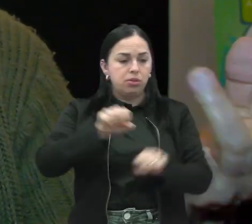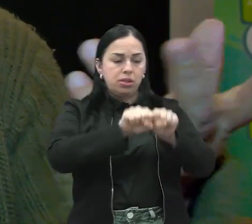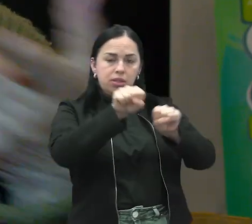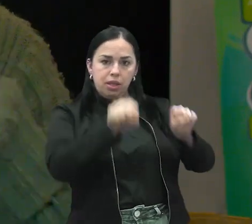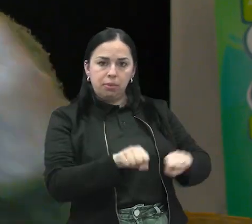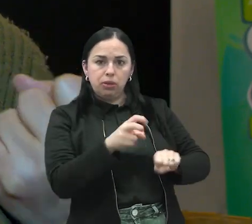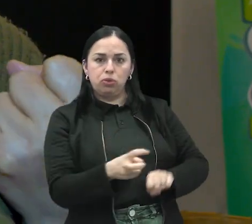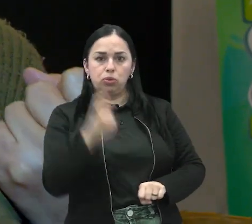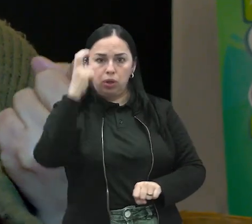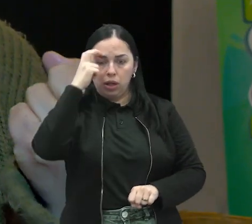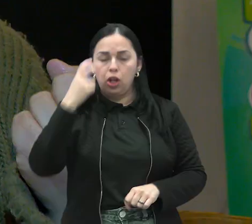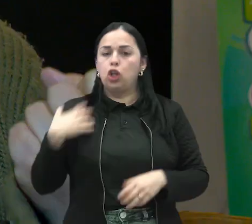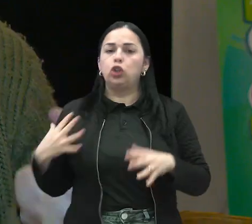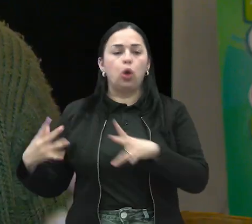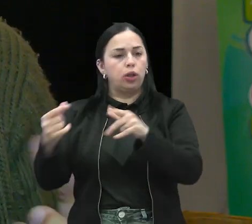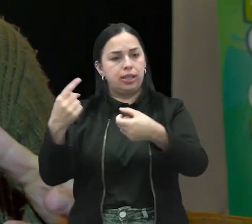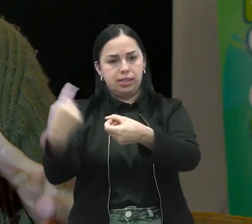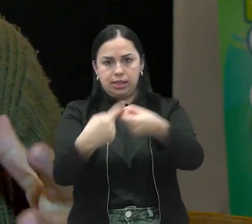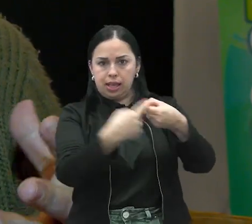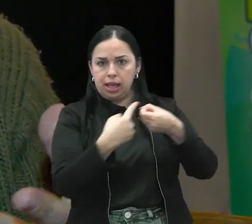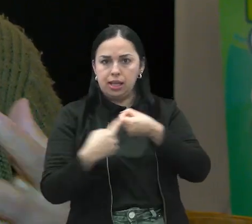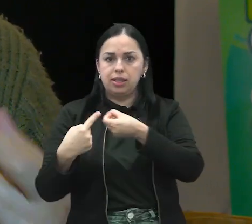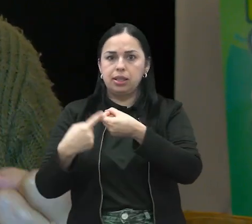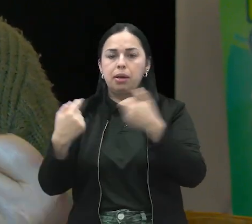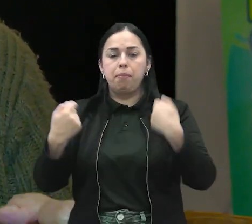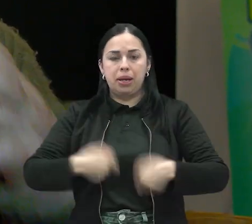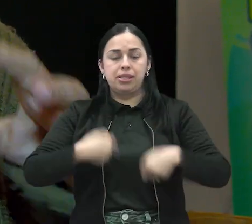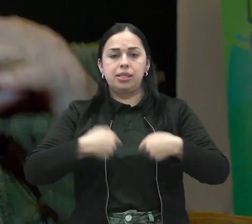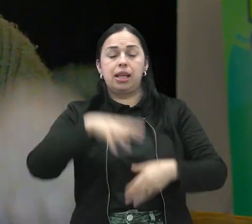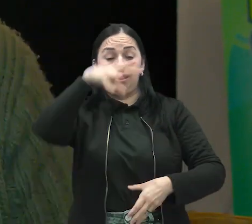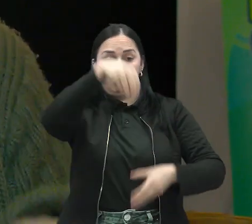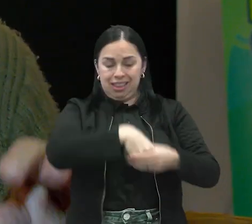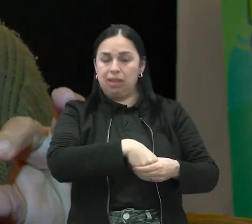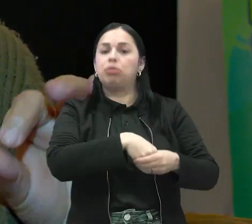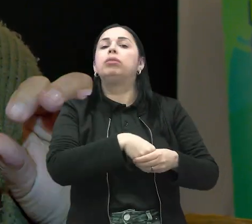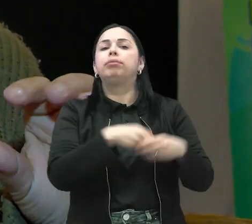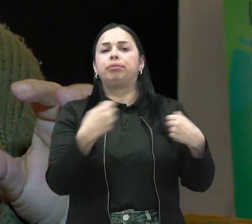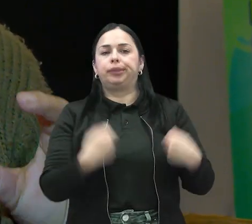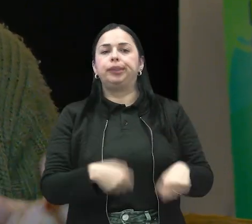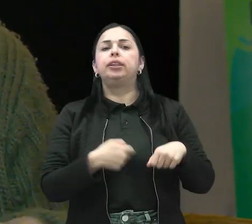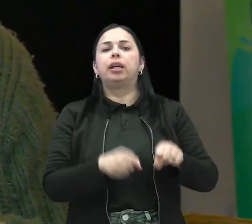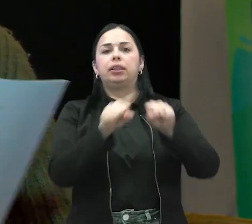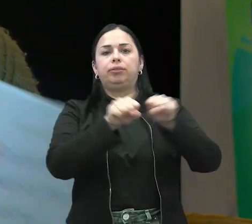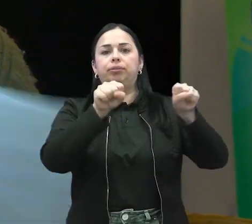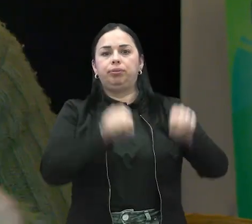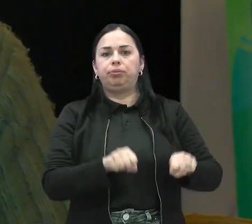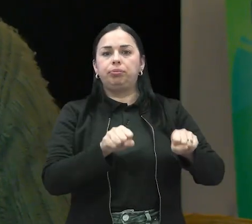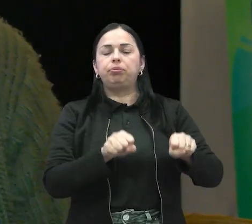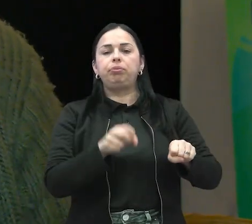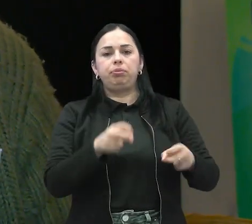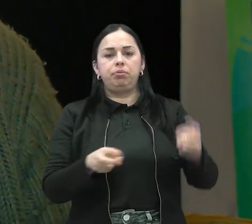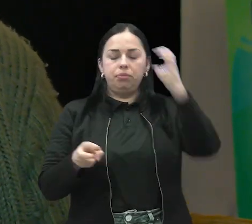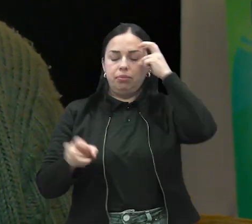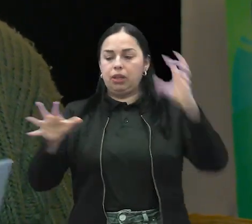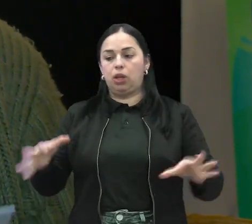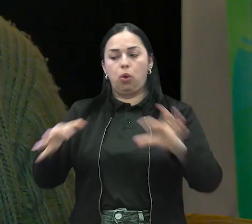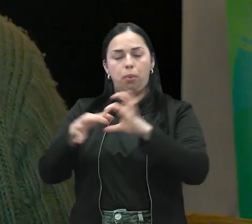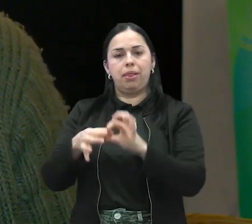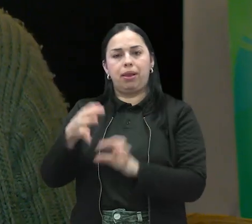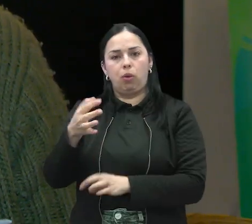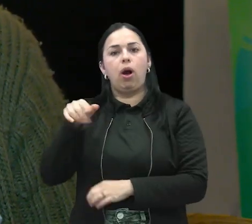aí todos os municípios do Brasil, eles têm que ter o seu Sistema Municipal de Cultura. Então é vinculado ao